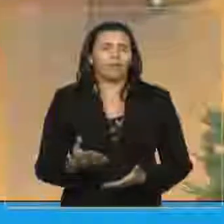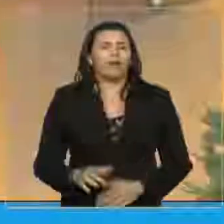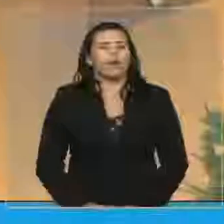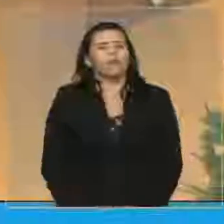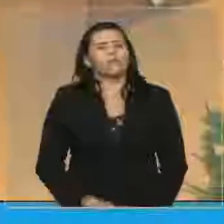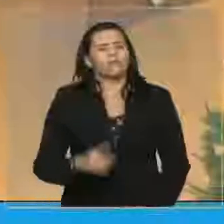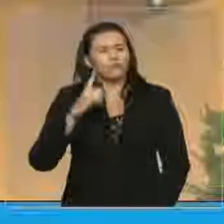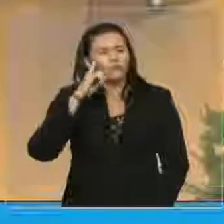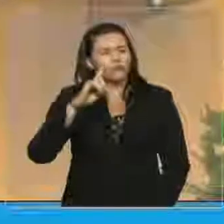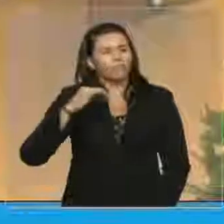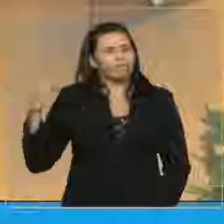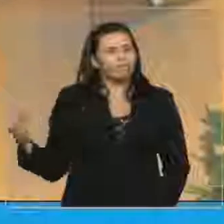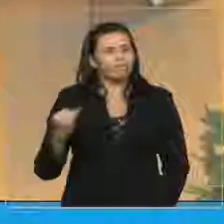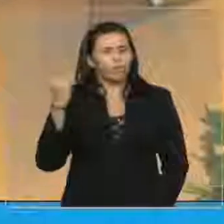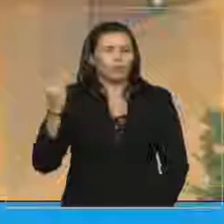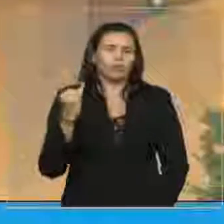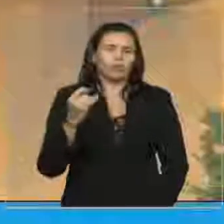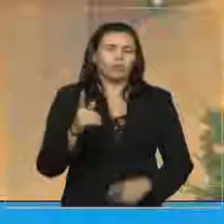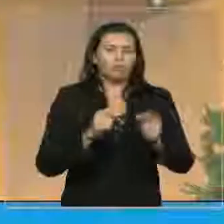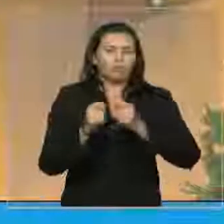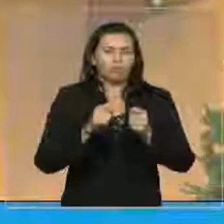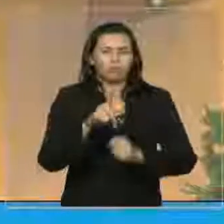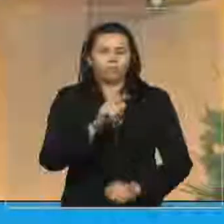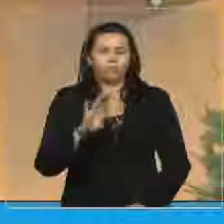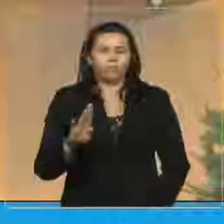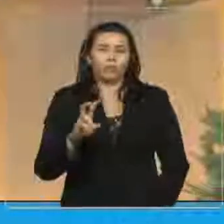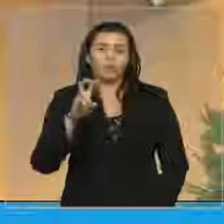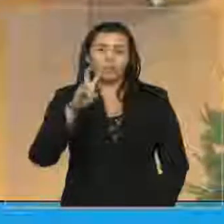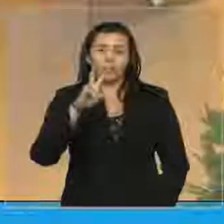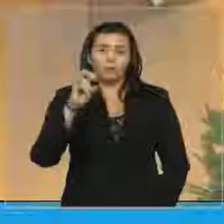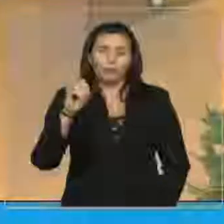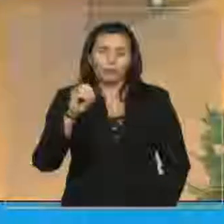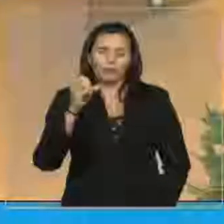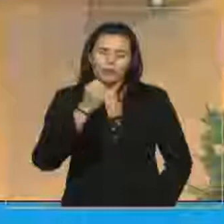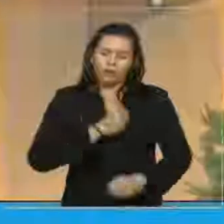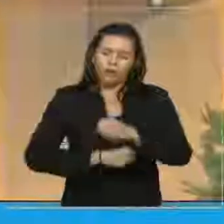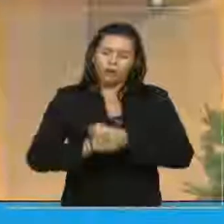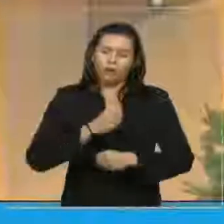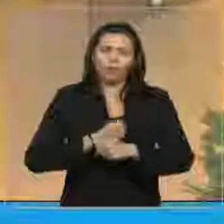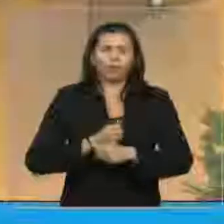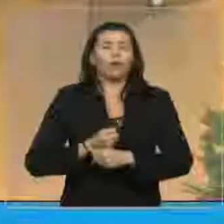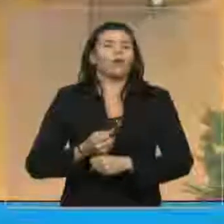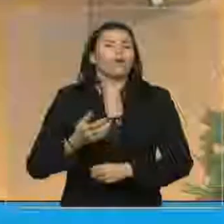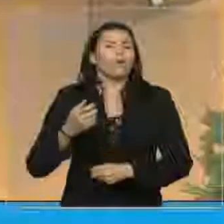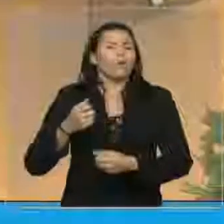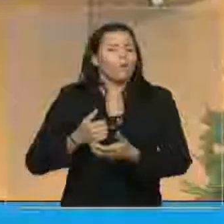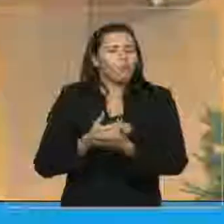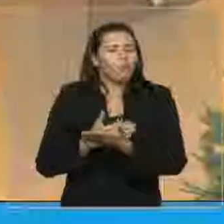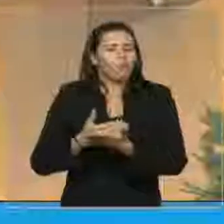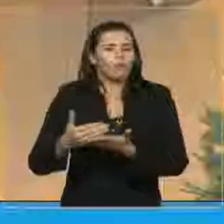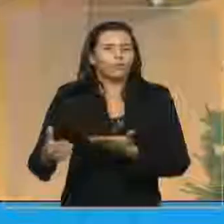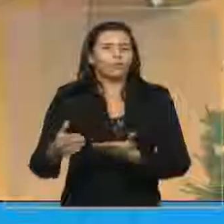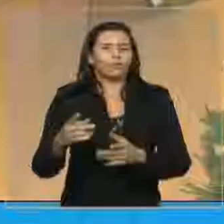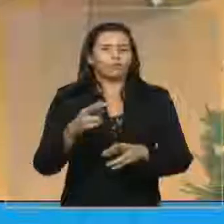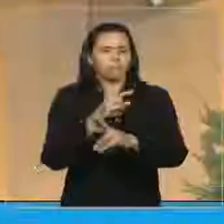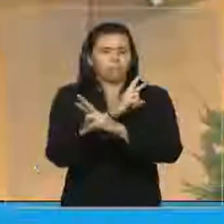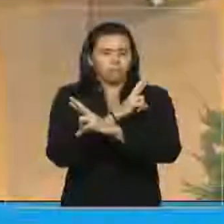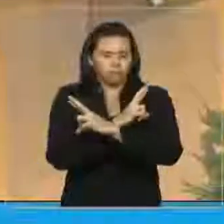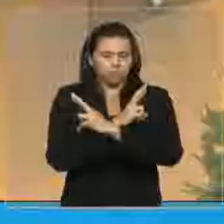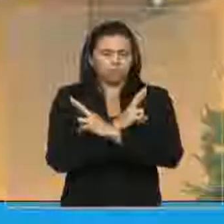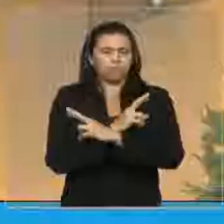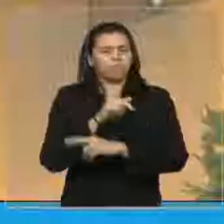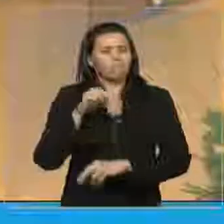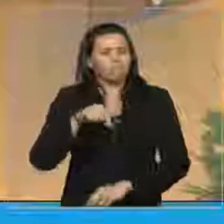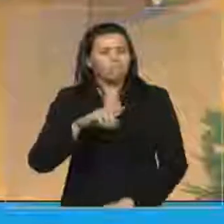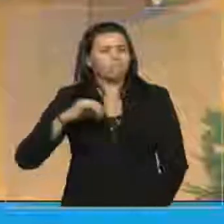administração pública. Há 50 anos nascia a Receita Federal, órgão permanente do Estado brasileiro e essencial